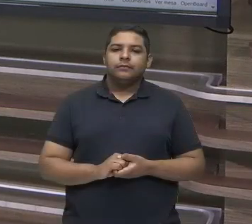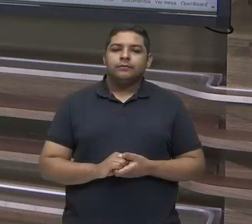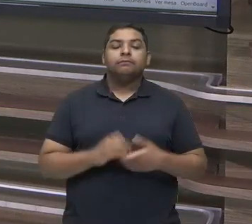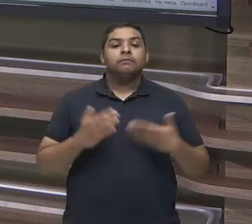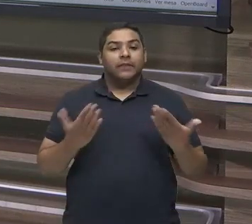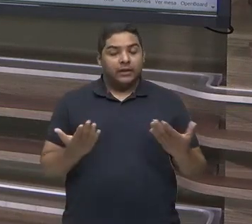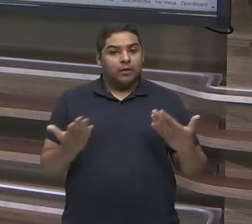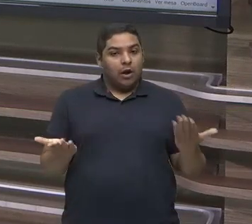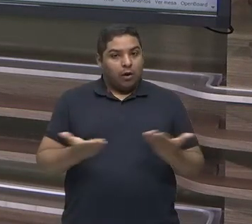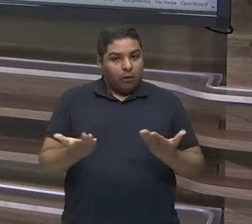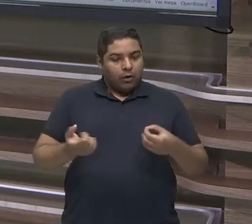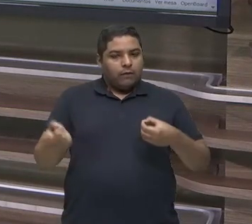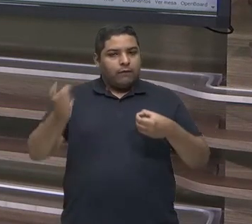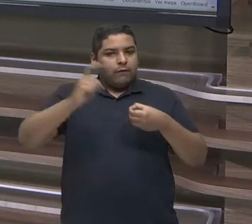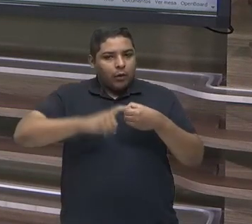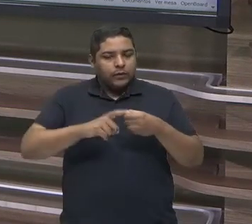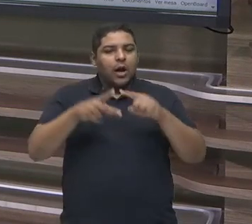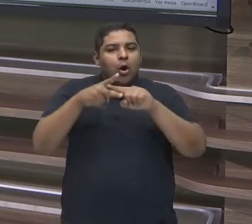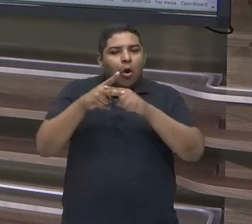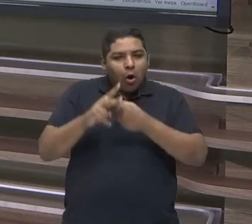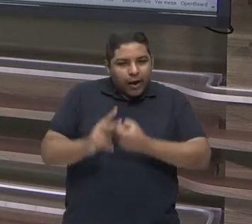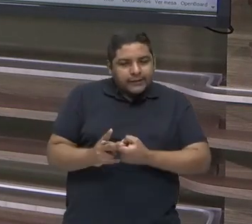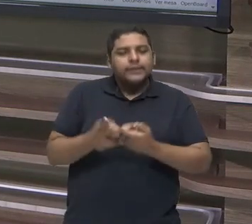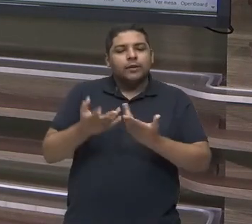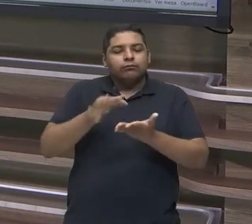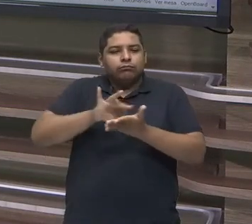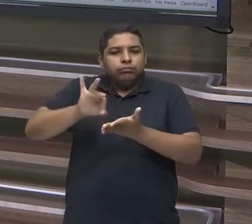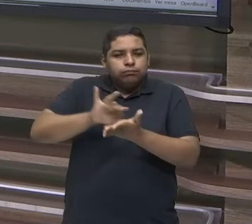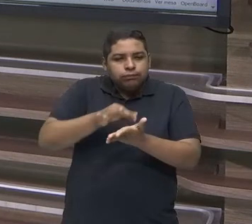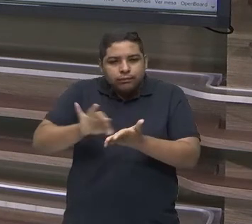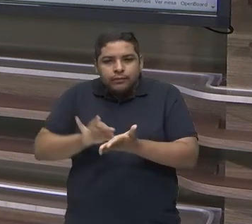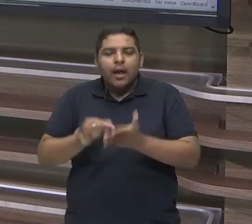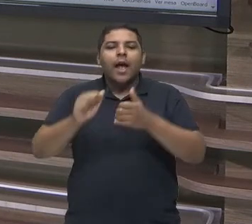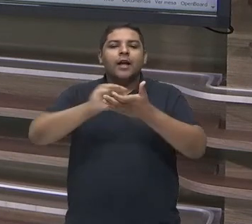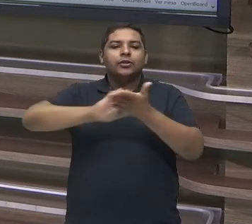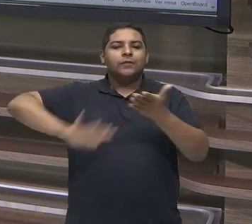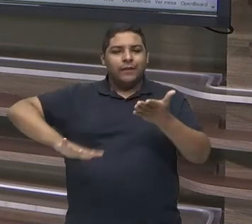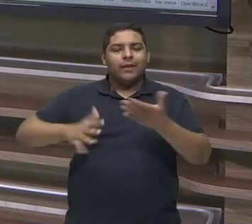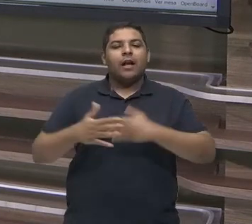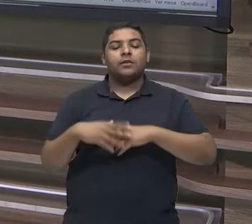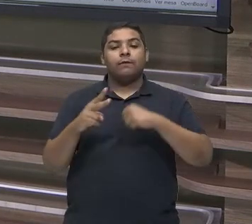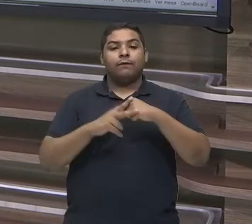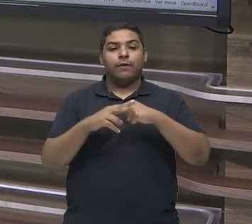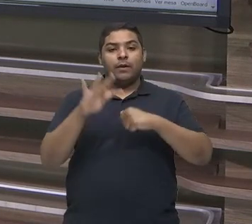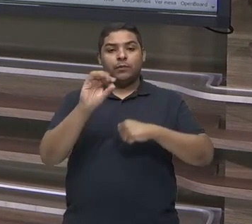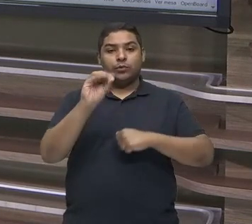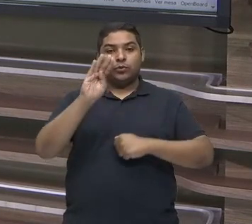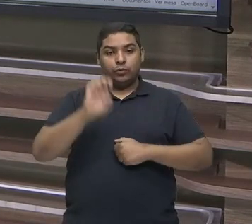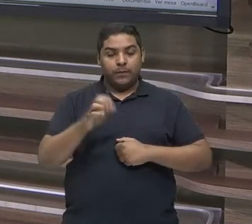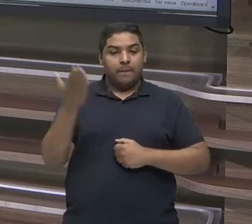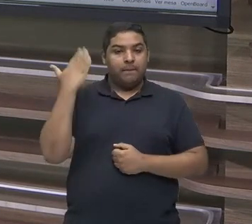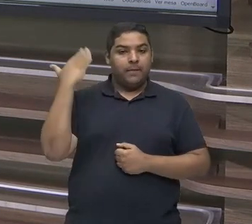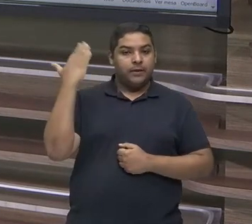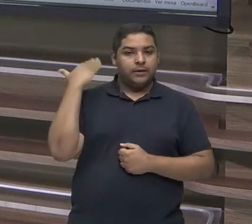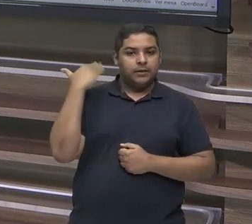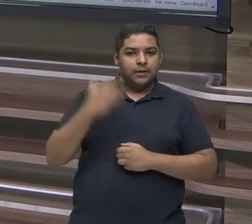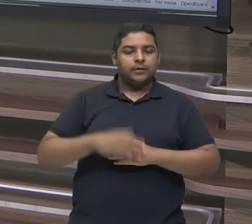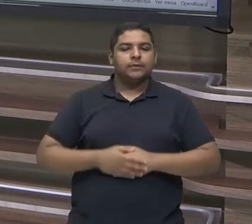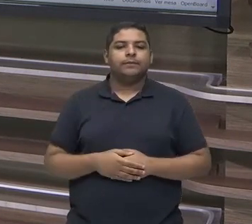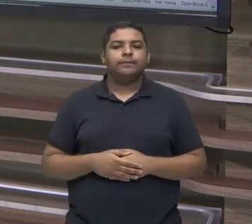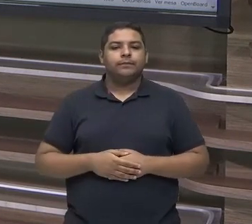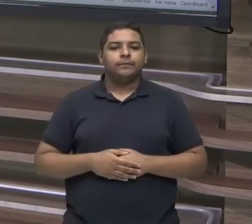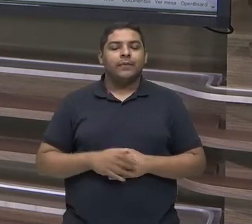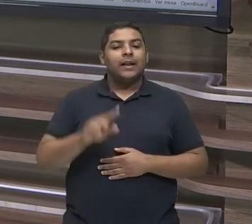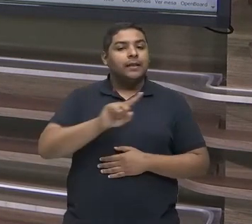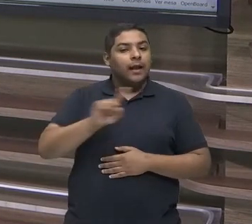Então, gente, estamos de volta aí com a correção da nossa DLI, que hoje basicamente aí trabalhou com o verbo to be na sua forma de passado, tanto forma